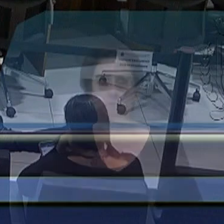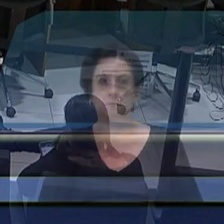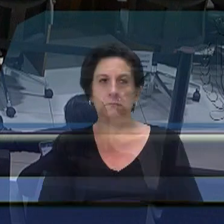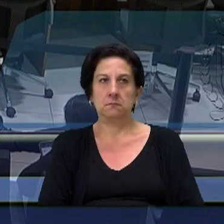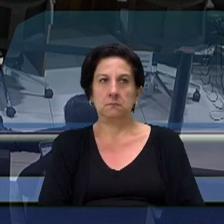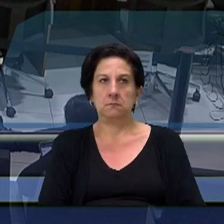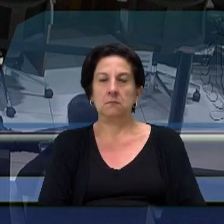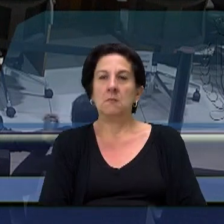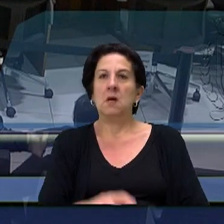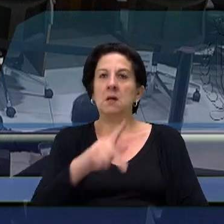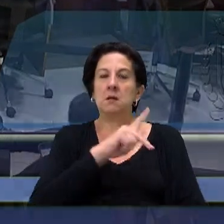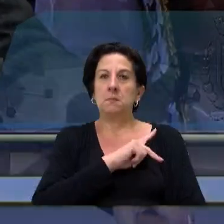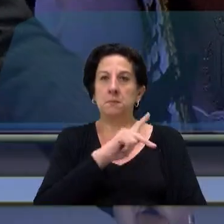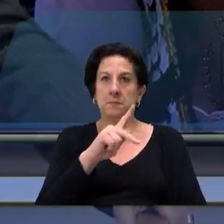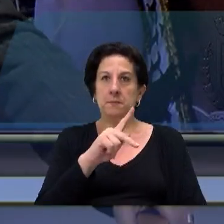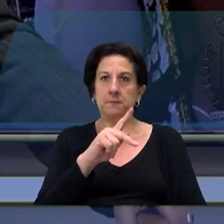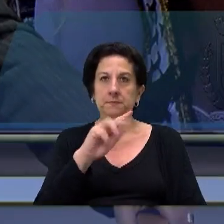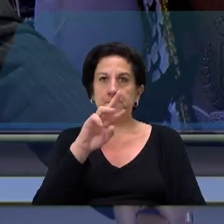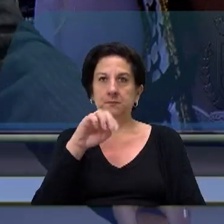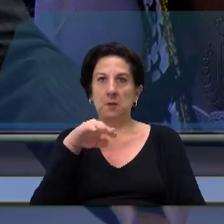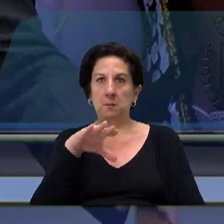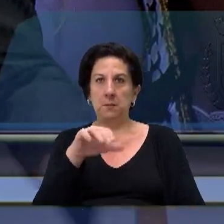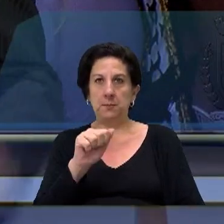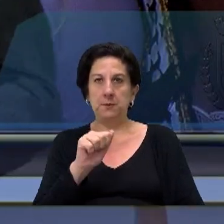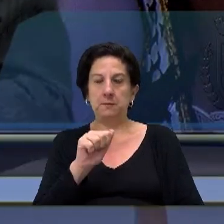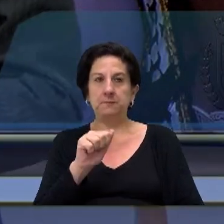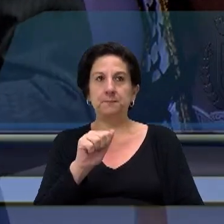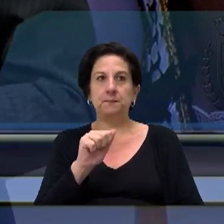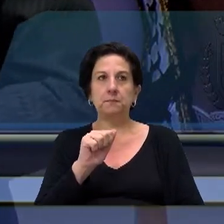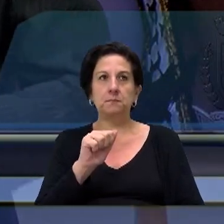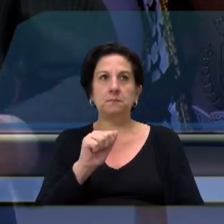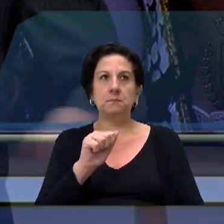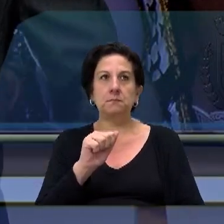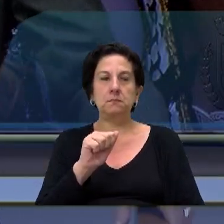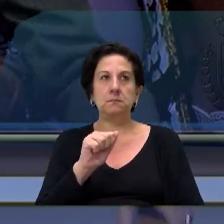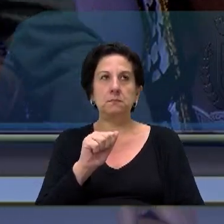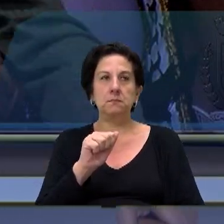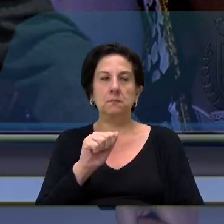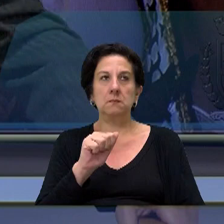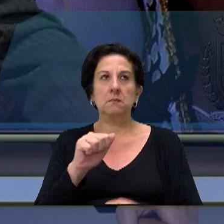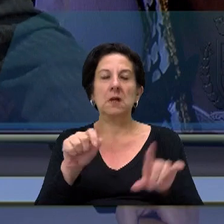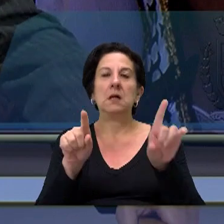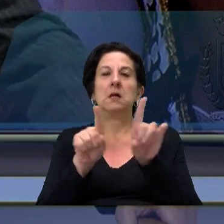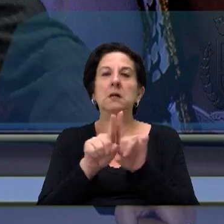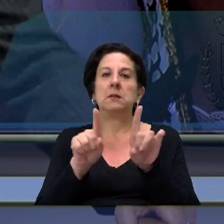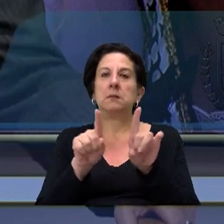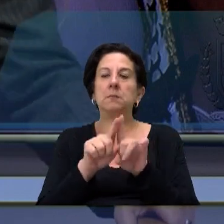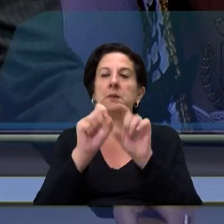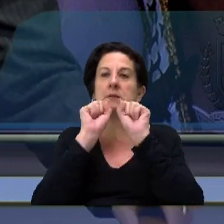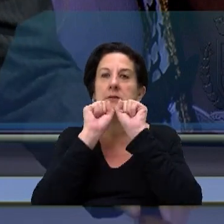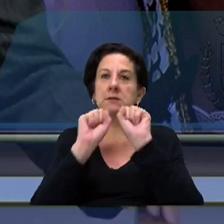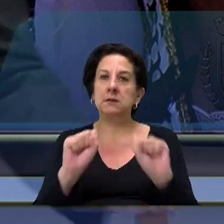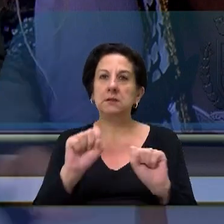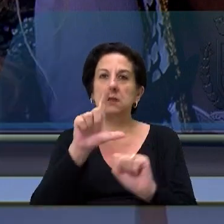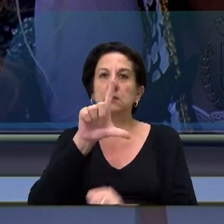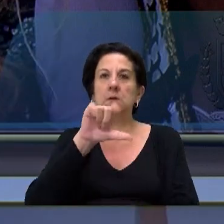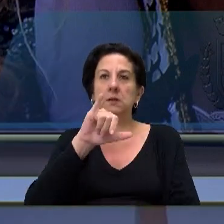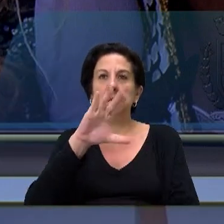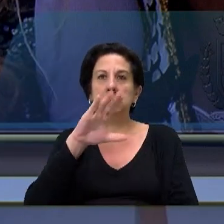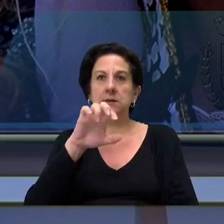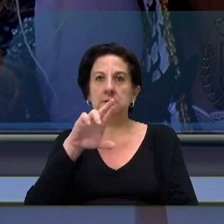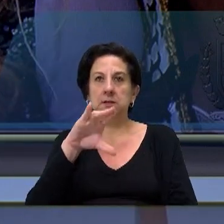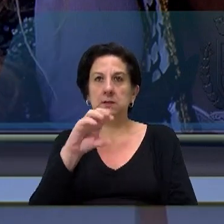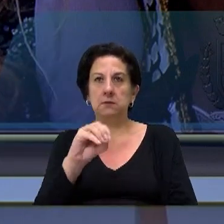Excelentíssima senhora presidente Bruna Janine Molls, nosso excelentíssimo senhor secretário Licério